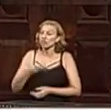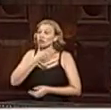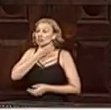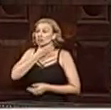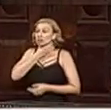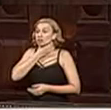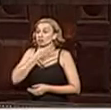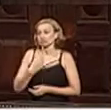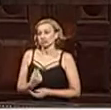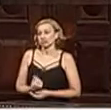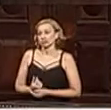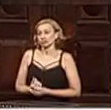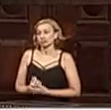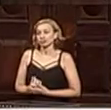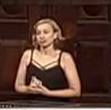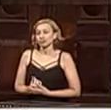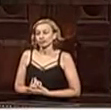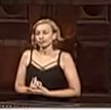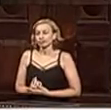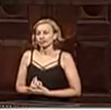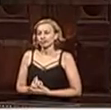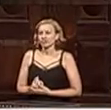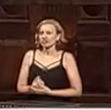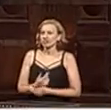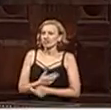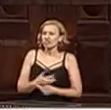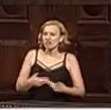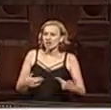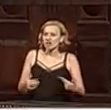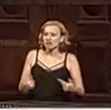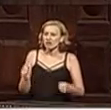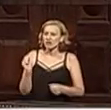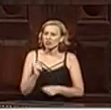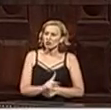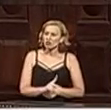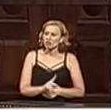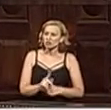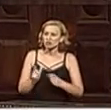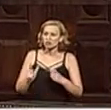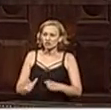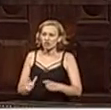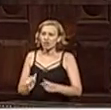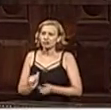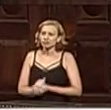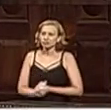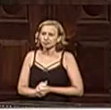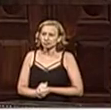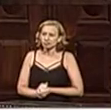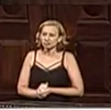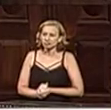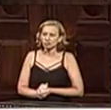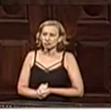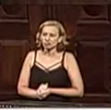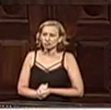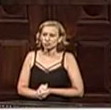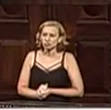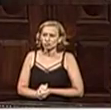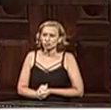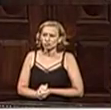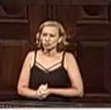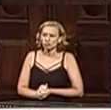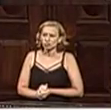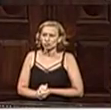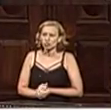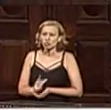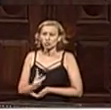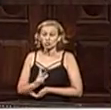Estão sendo dadas e foram dadas, muitas com a aprovação dessa casa, de uma maneira que o próprio